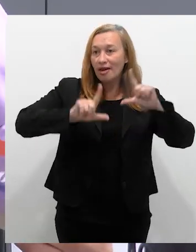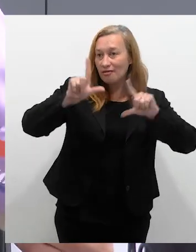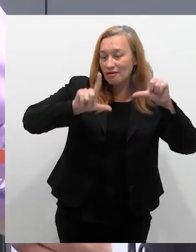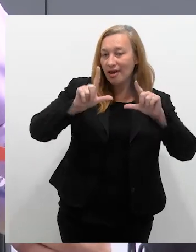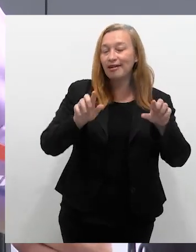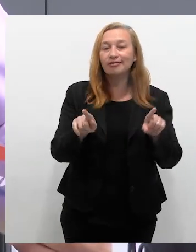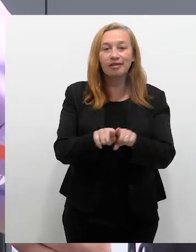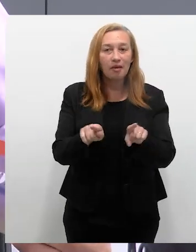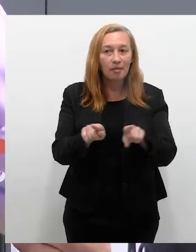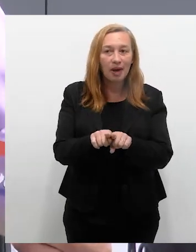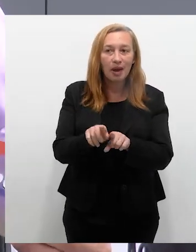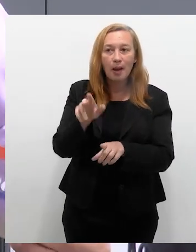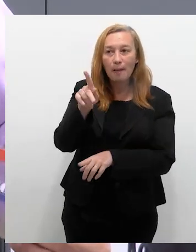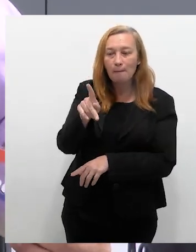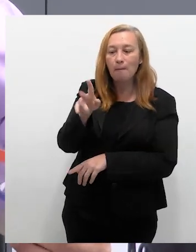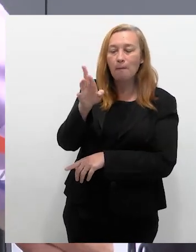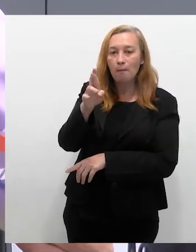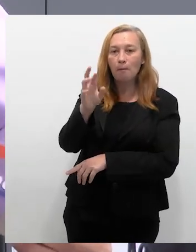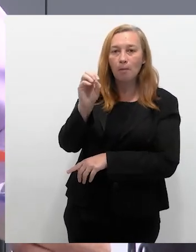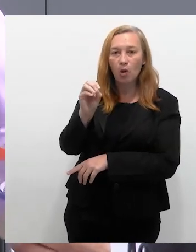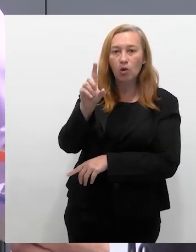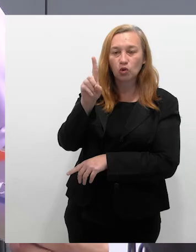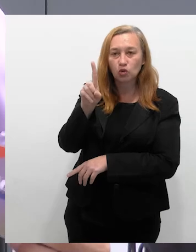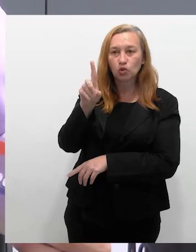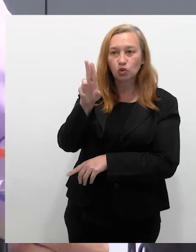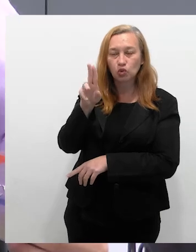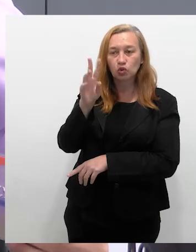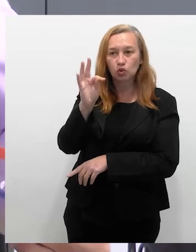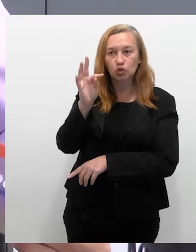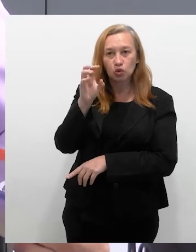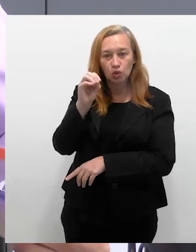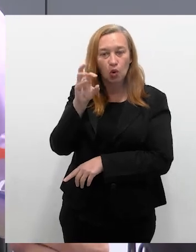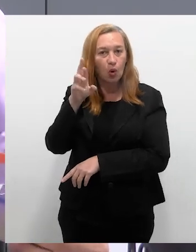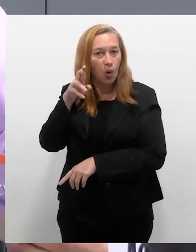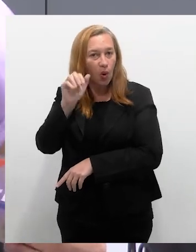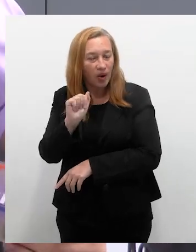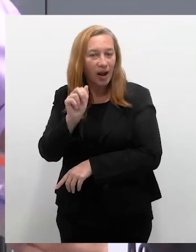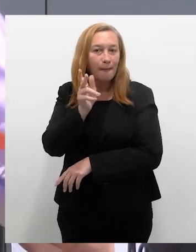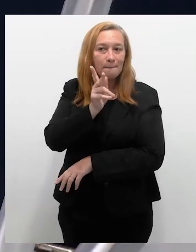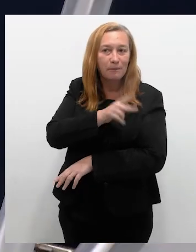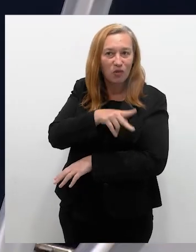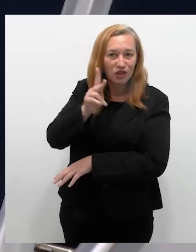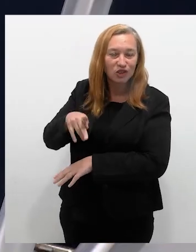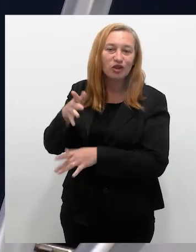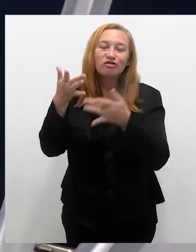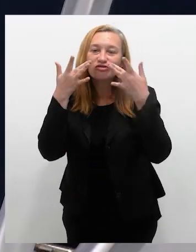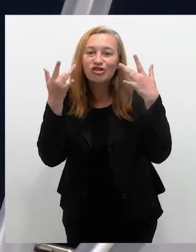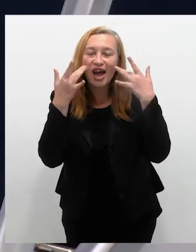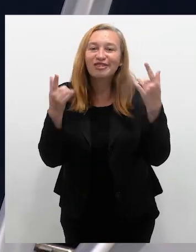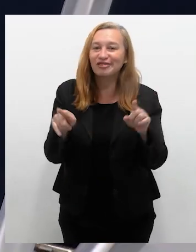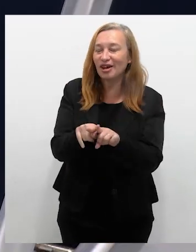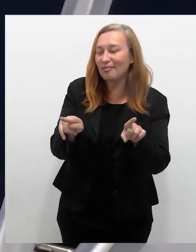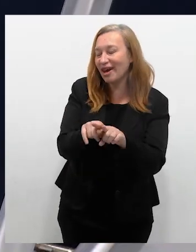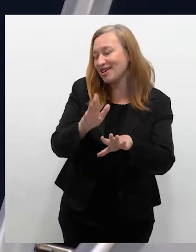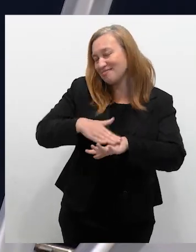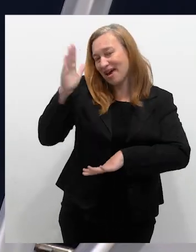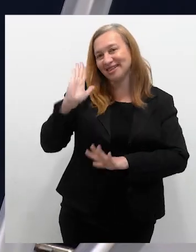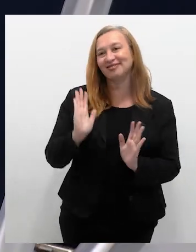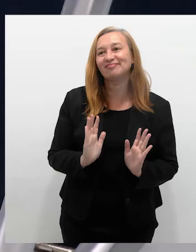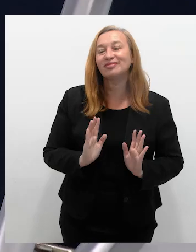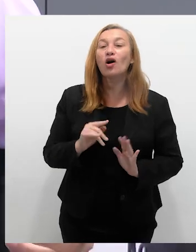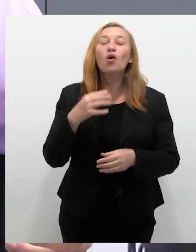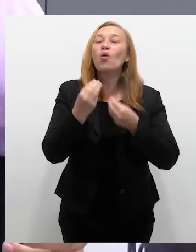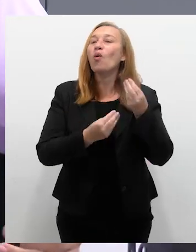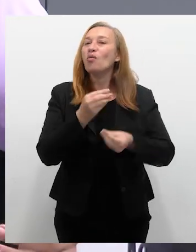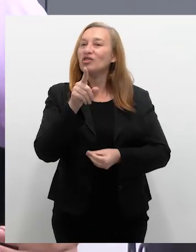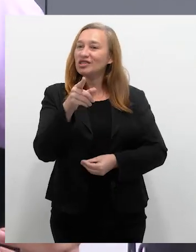arrisca ali suas produções, né? Produtora, pode dirigir, professora de teatro também e tudo mais. Como é